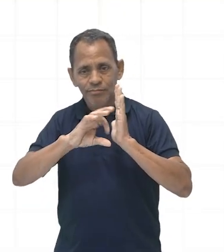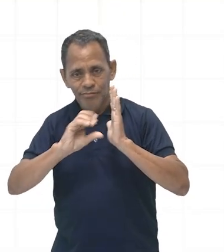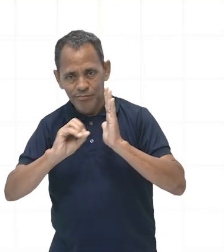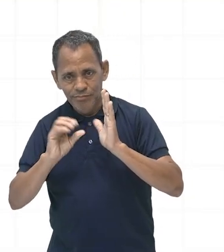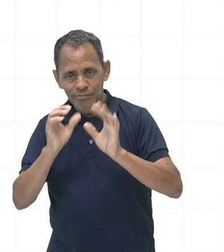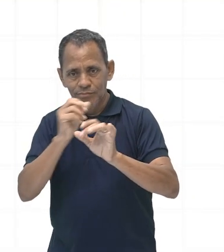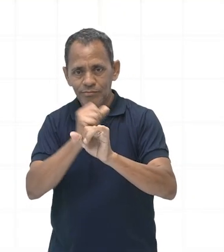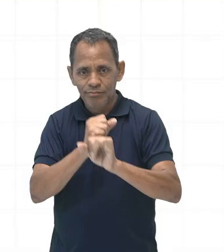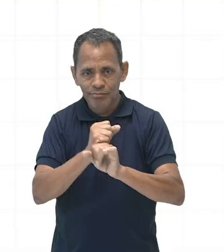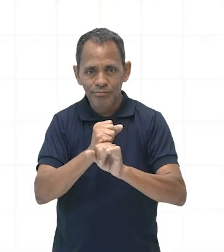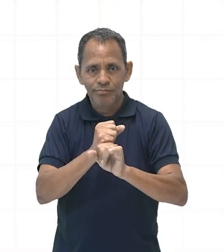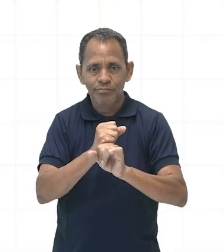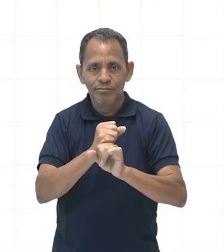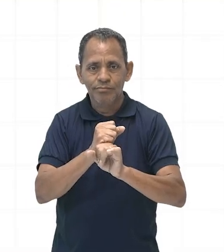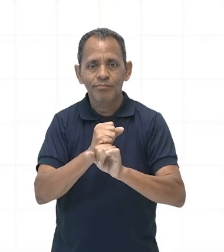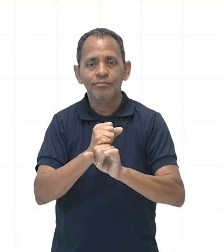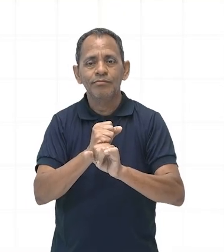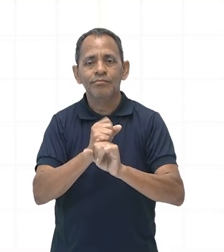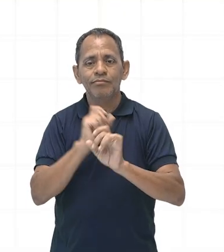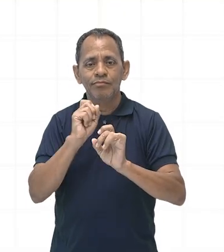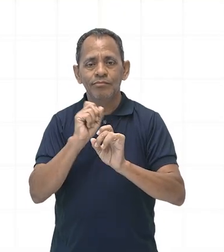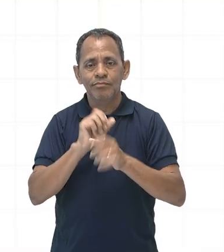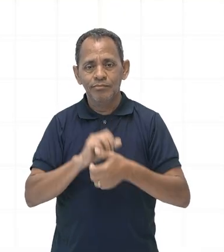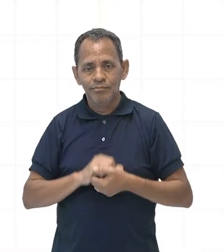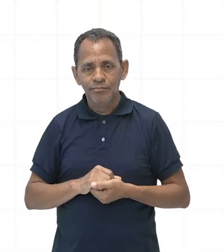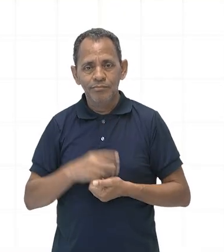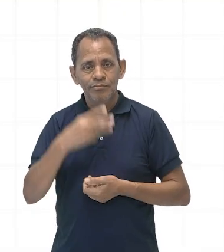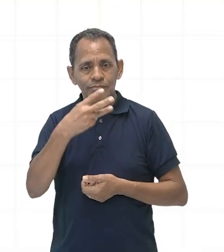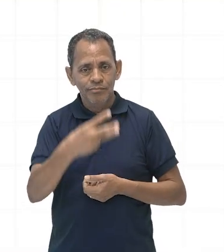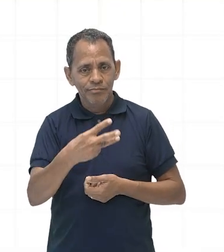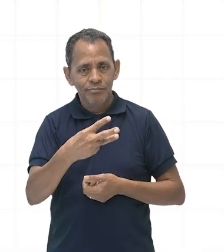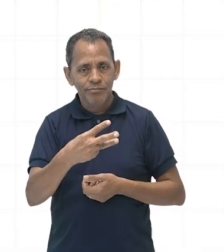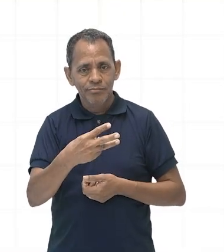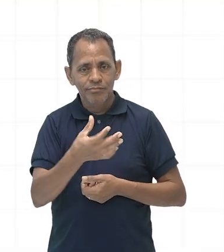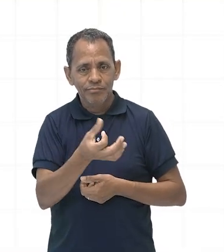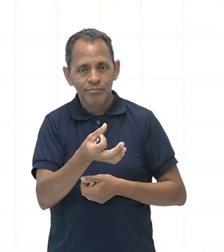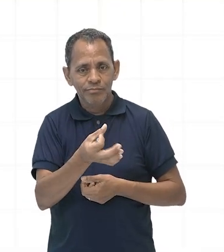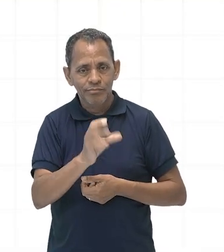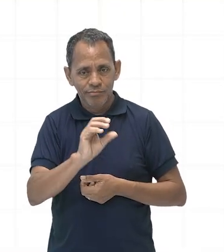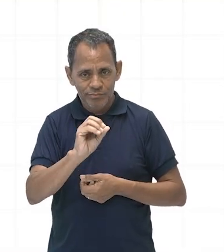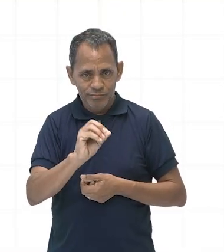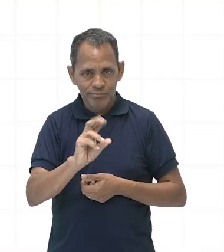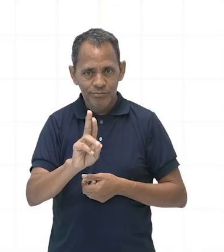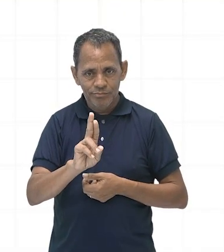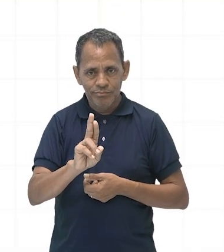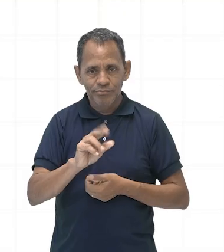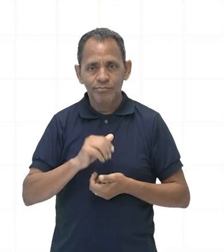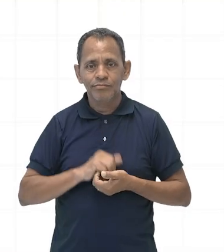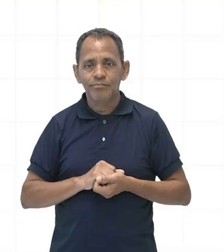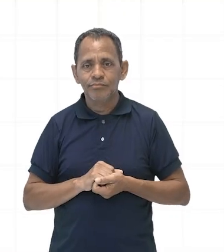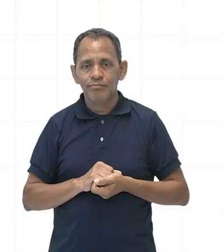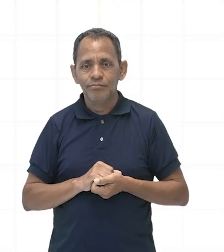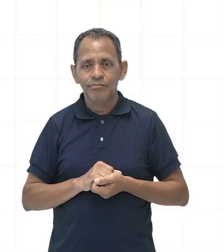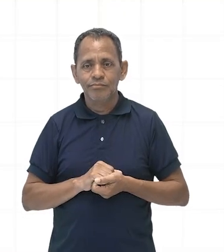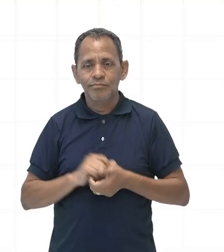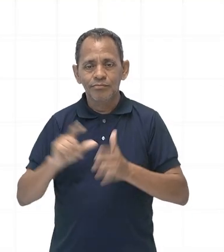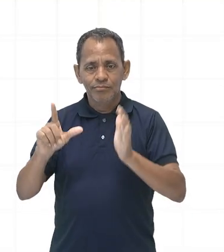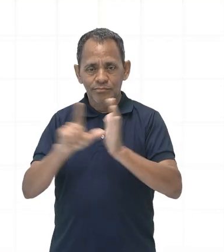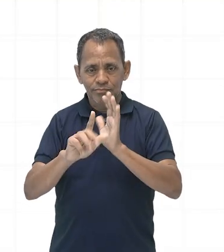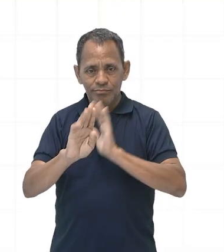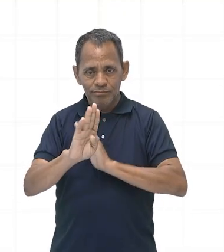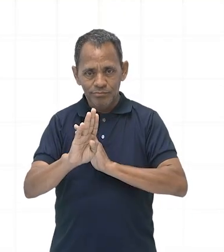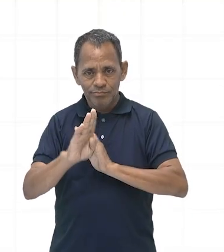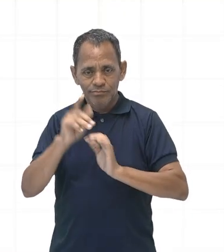menos 90, nós vamos obter aqui R$ 360. Então, na